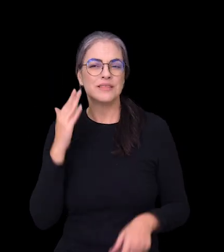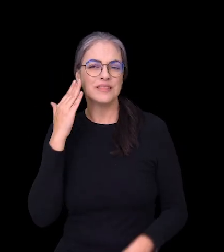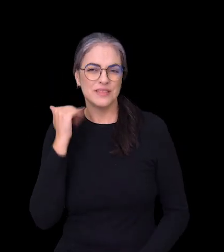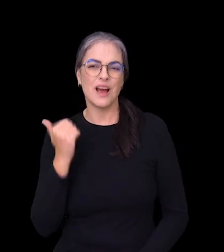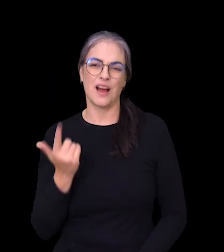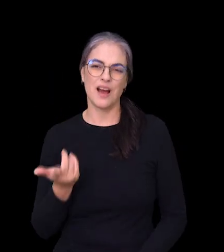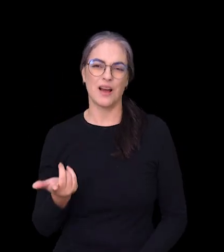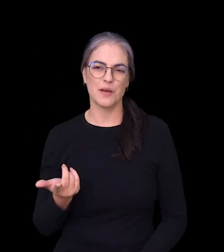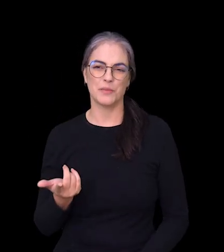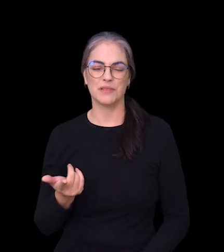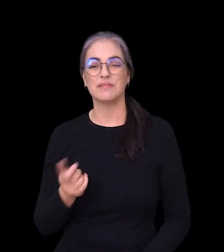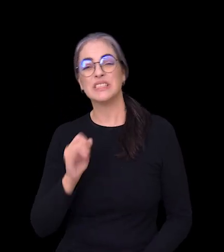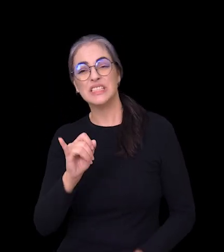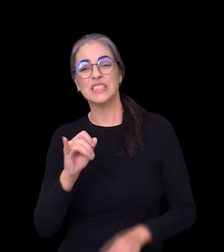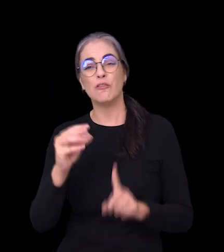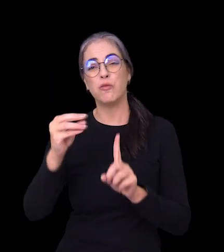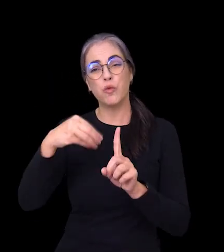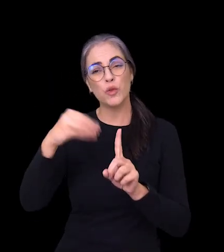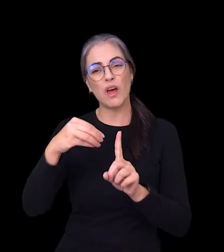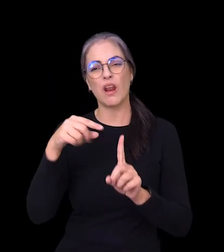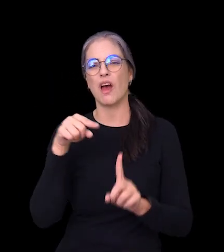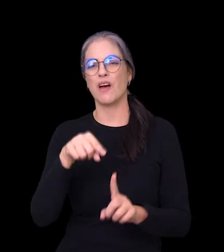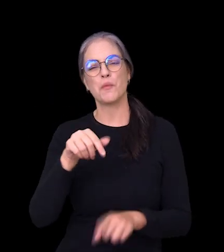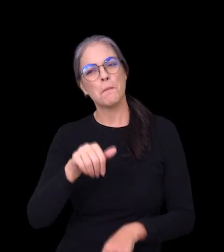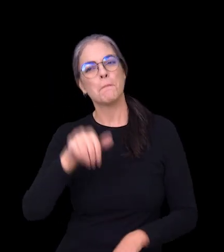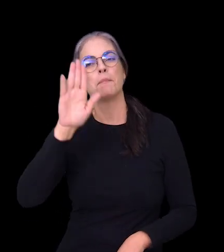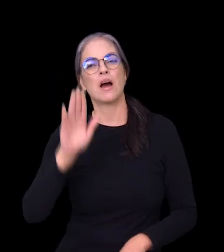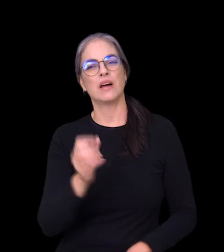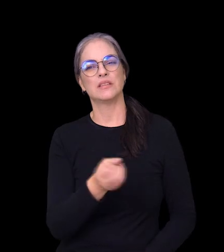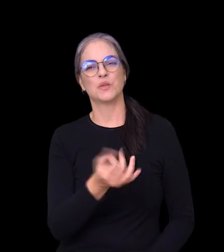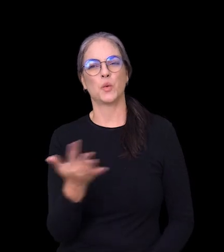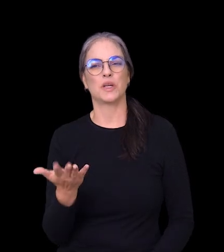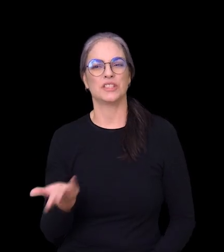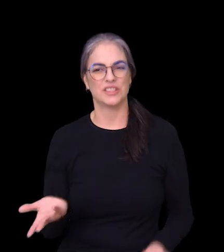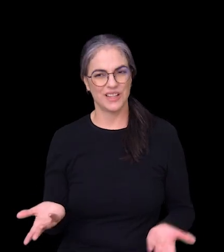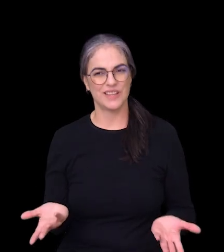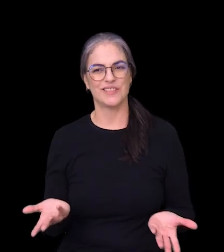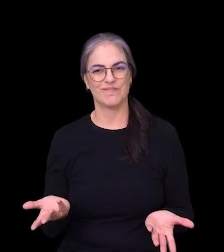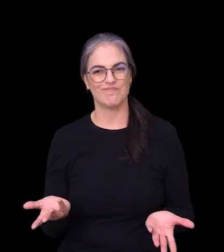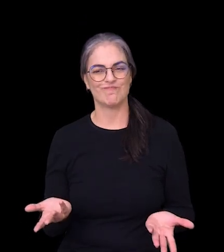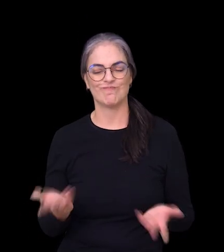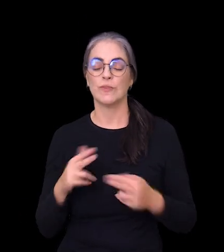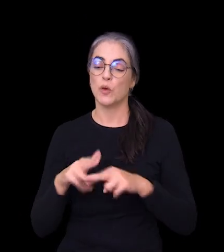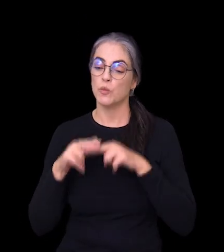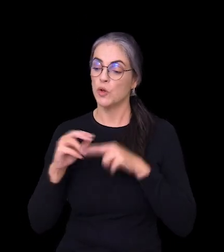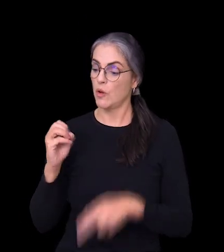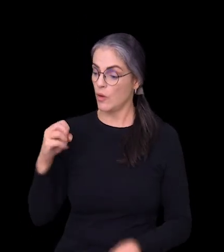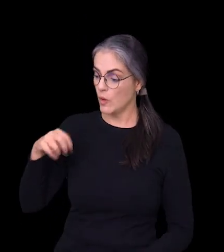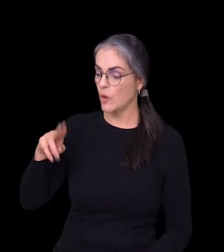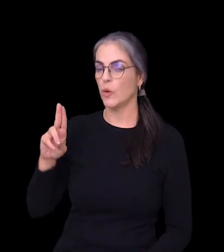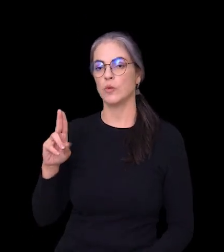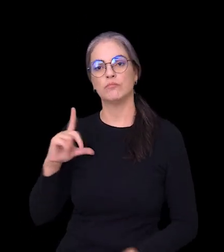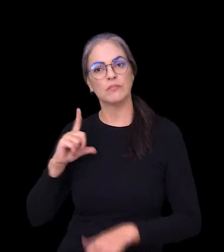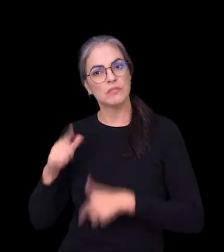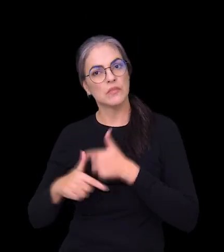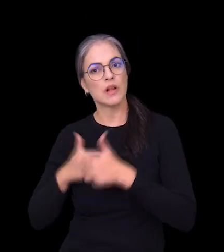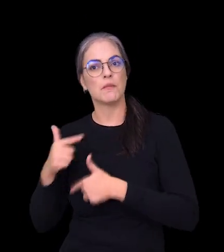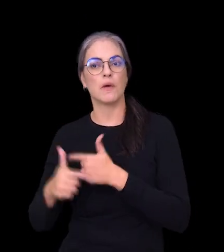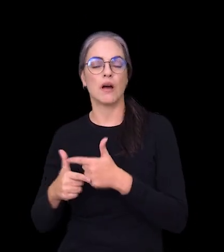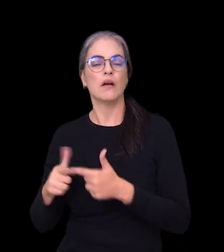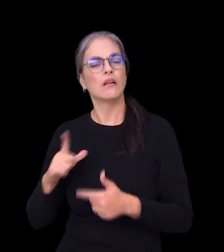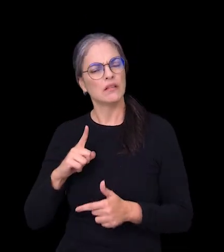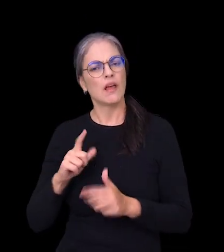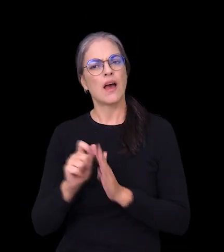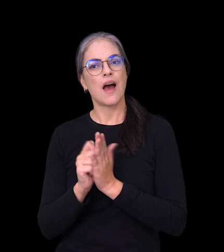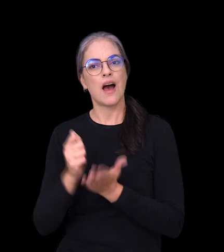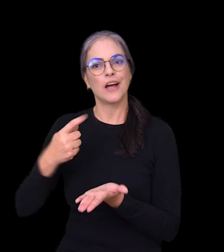perfis de maior vulnerabilidade social, né? Então, e as Nações Unidas vão trabalhar, um dos lemas que a gente tem, pensando aí a Agenda 2030 de